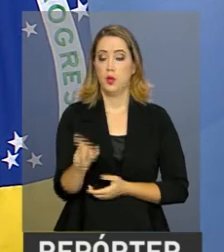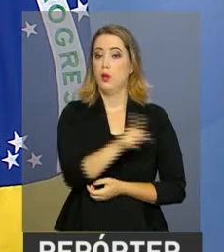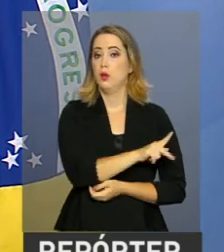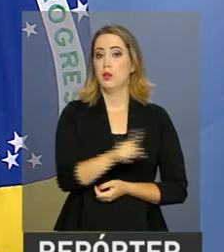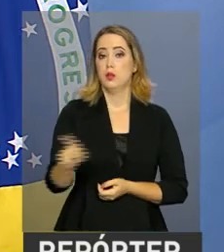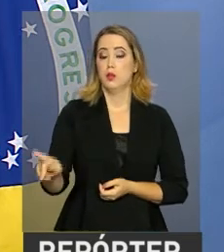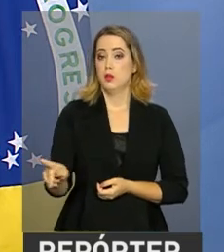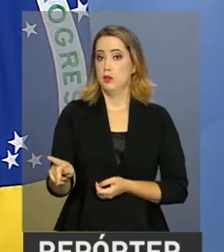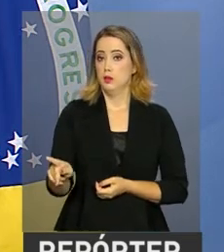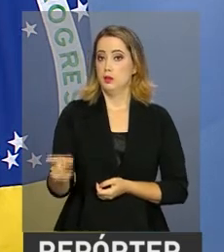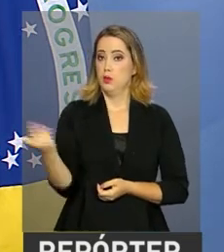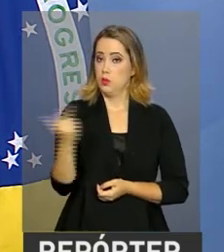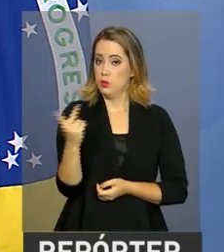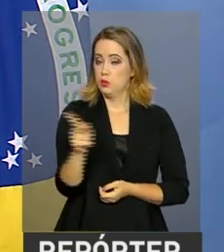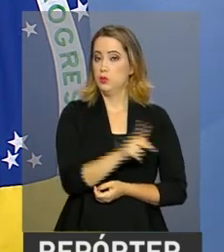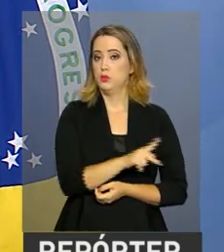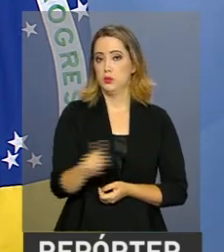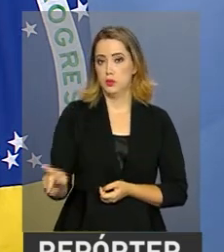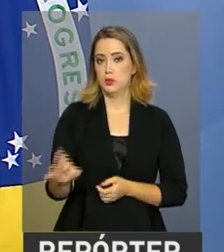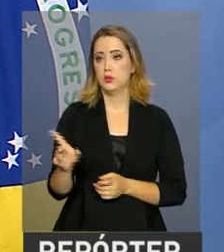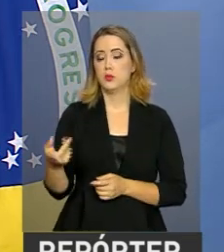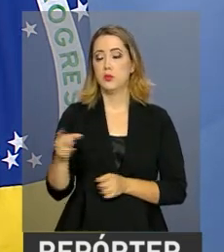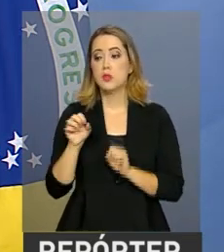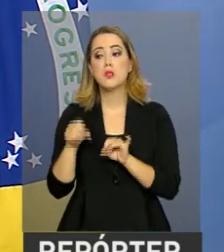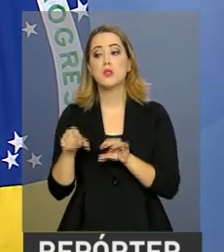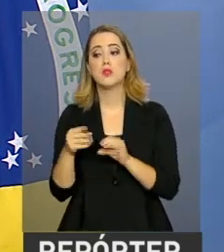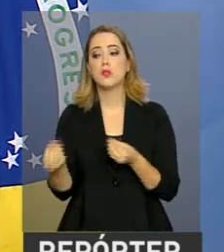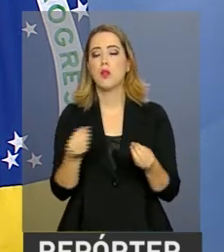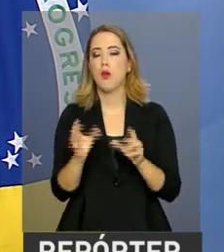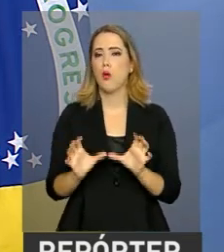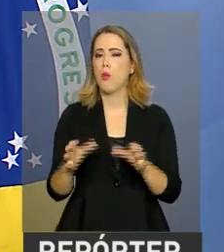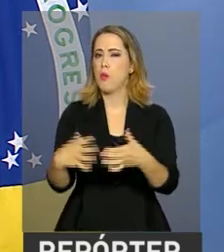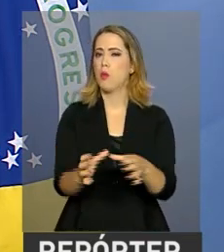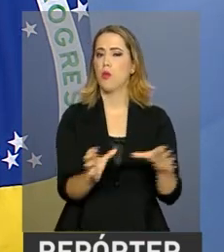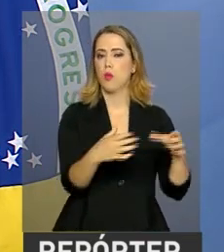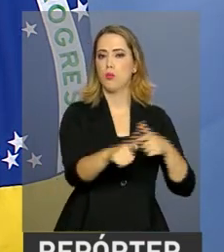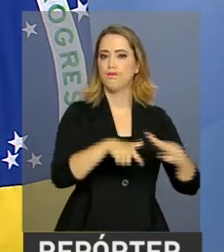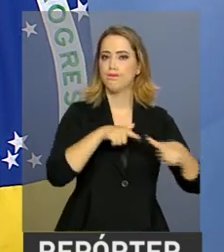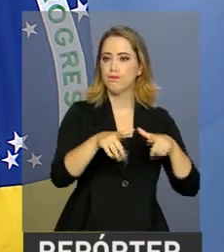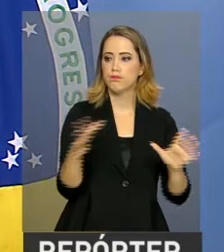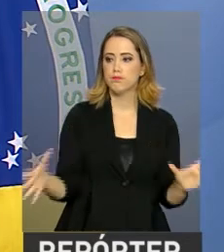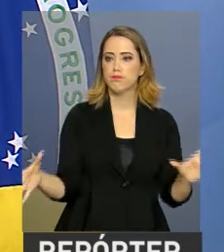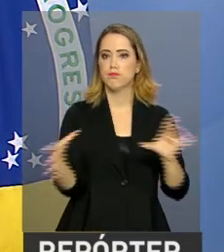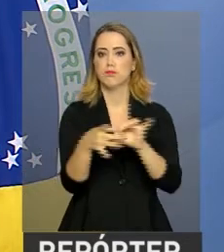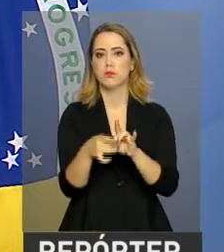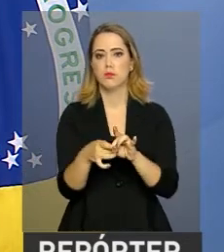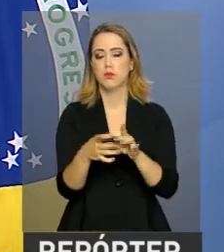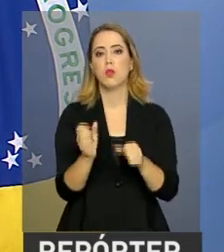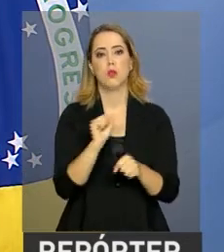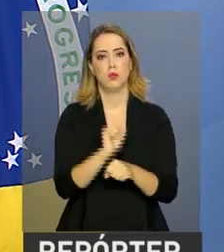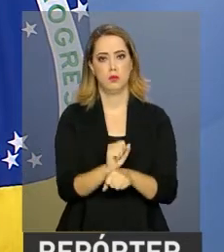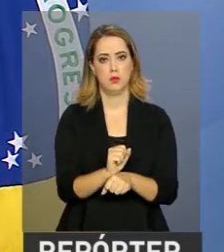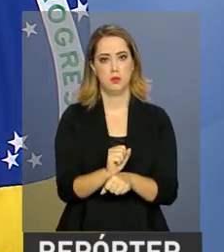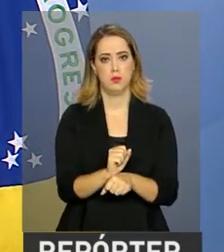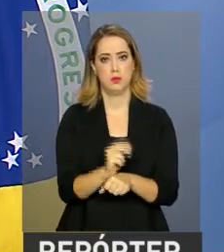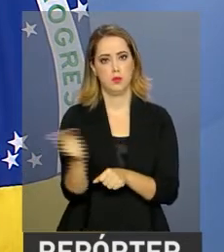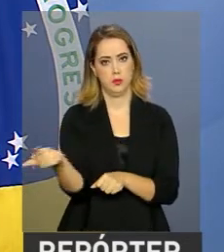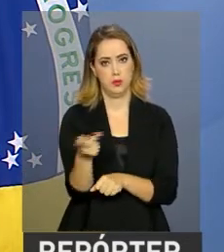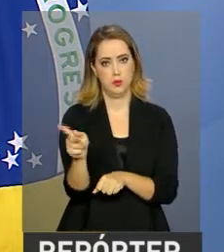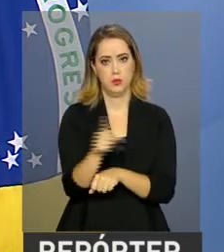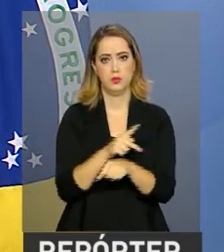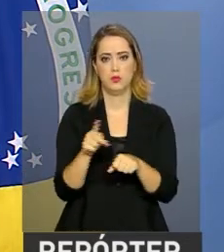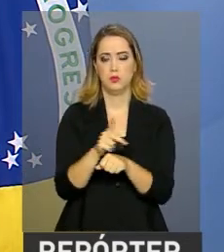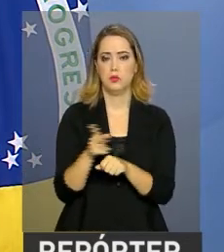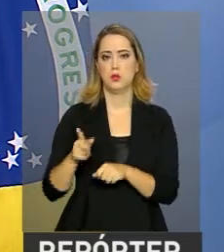suas equipes a intensificar esforços com vistas a continuados avanços na pausa bilateral, sempre